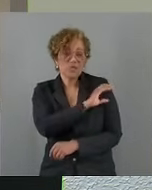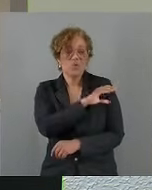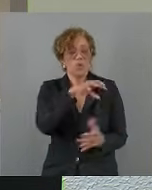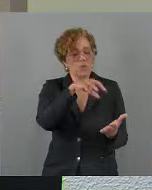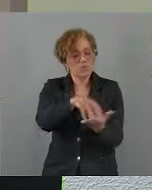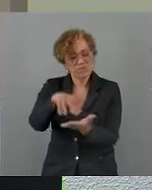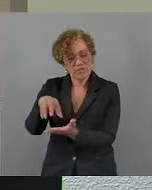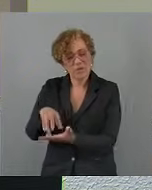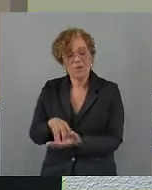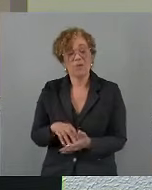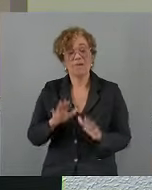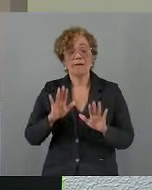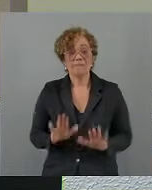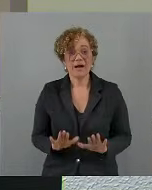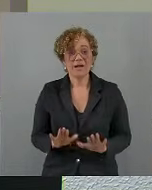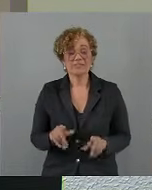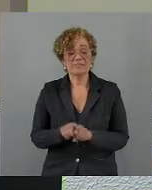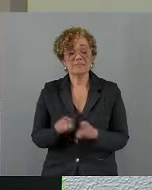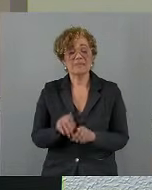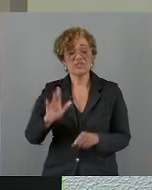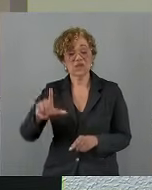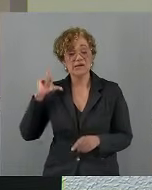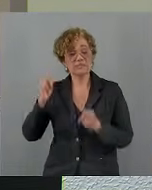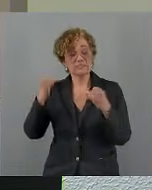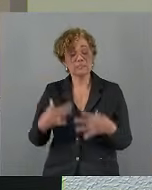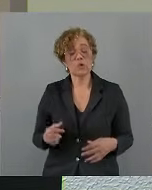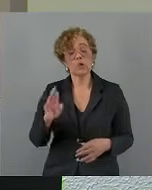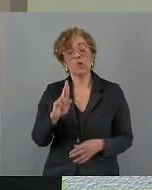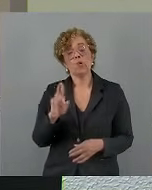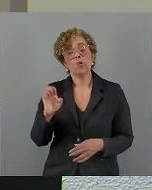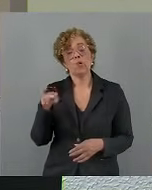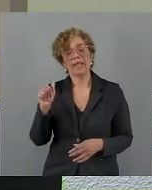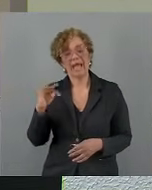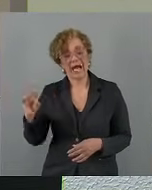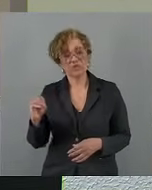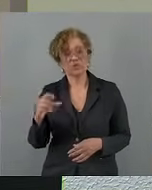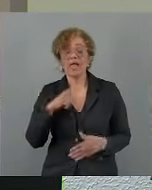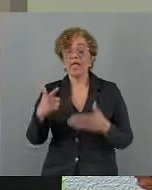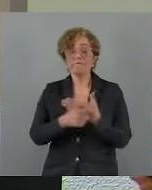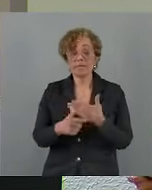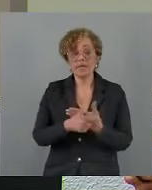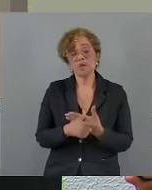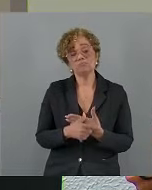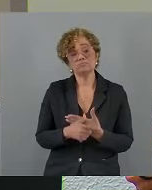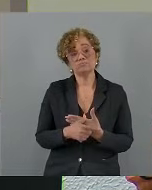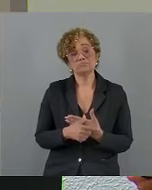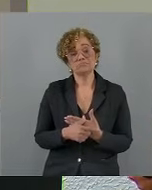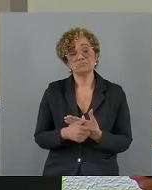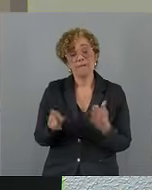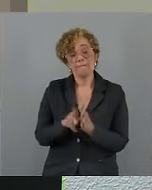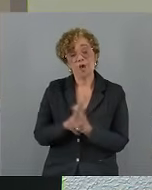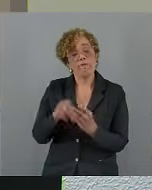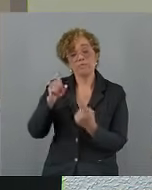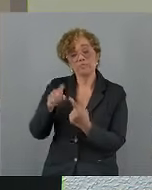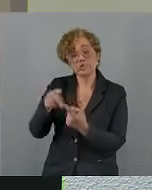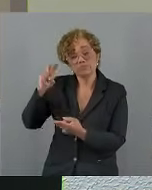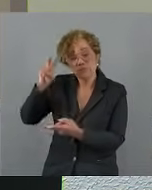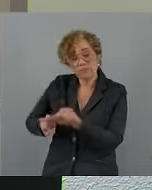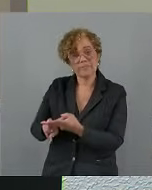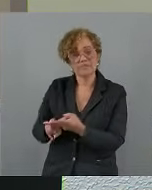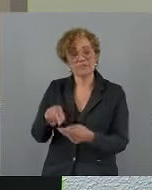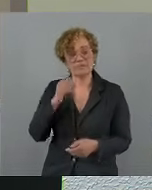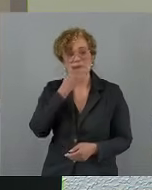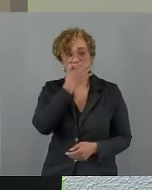APACs, mas é isso que o Renato falou, que exerce justamente esse papel para um tipo de apenato. Ela não pode